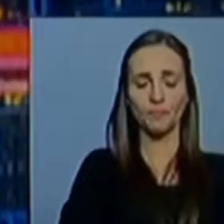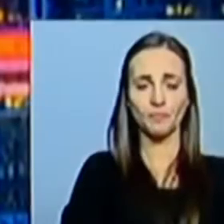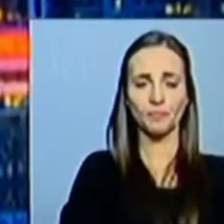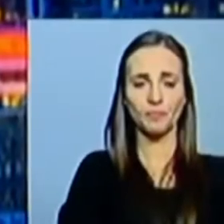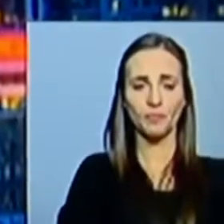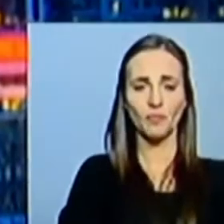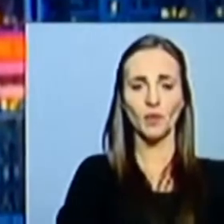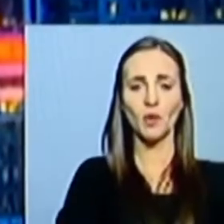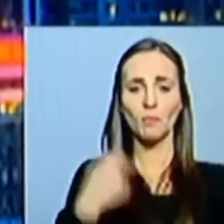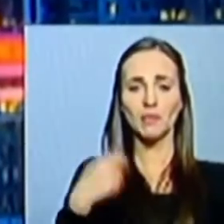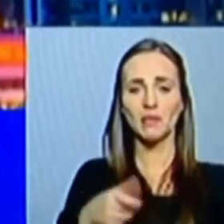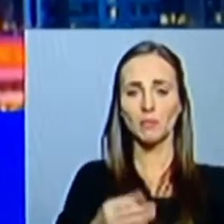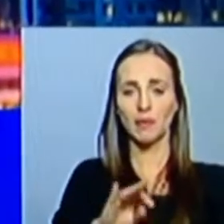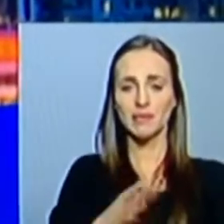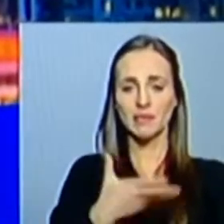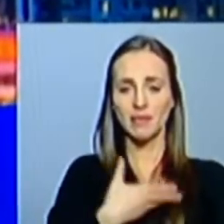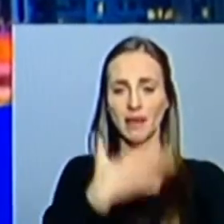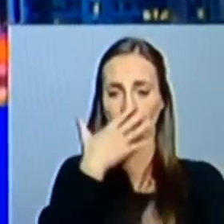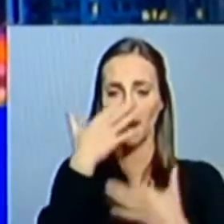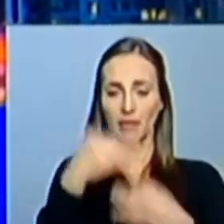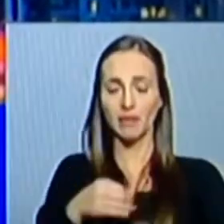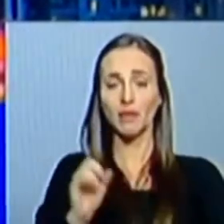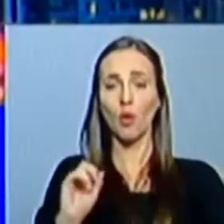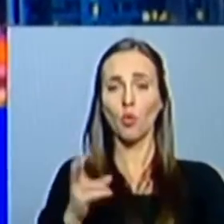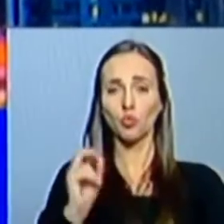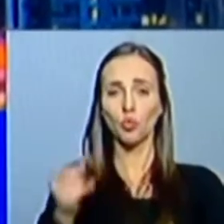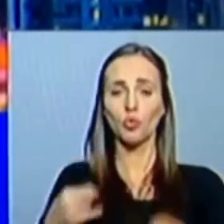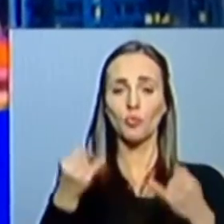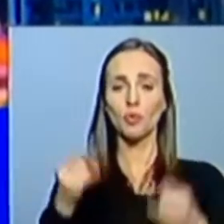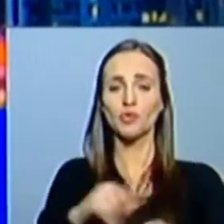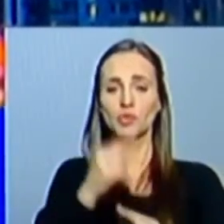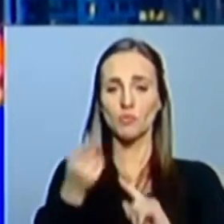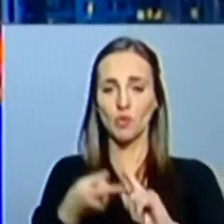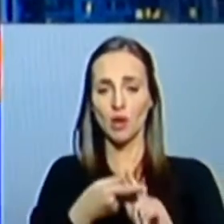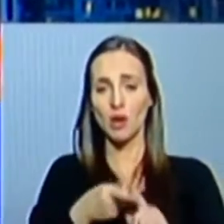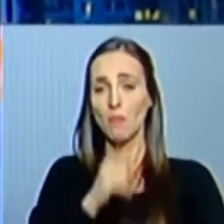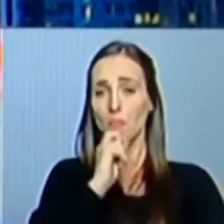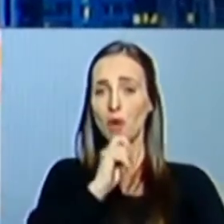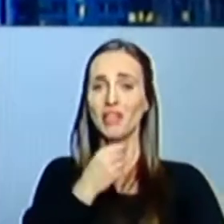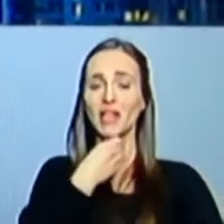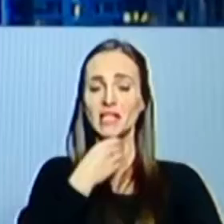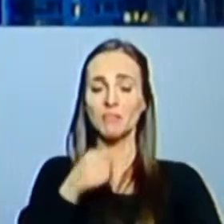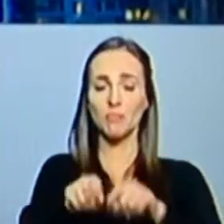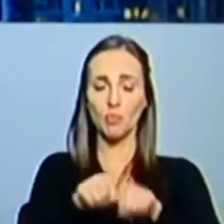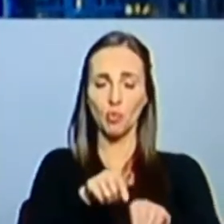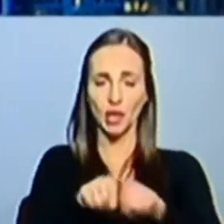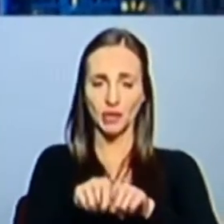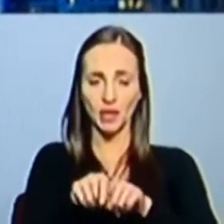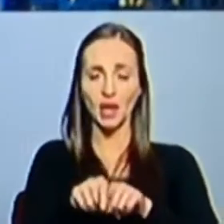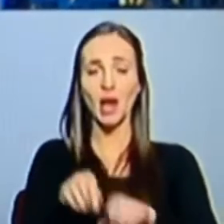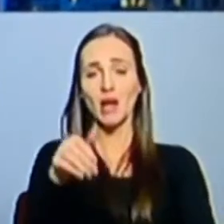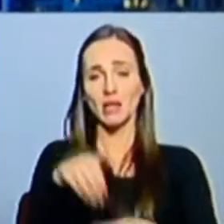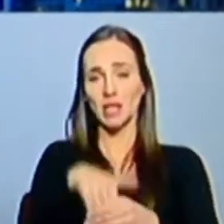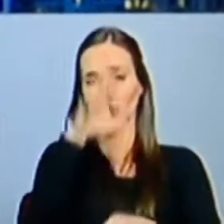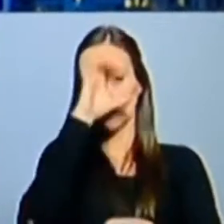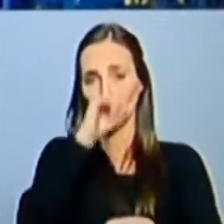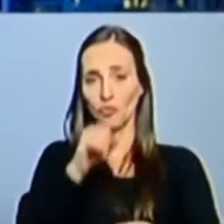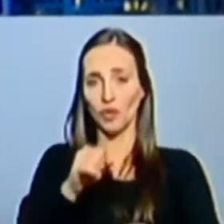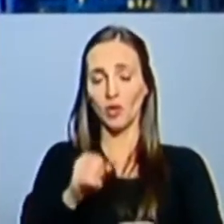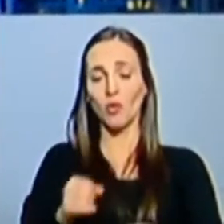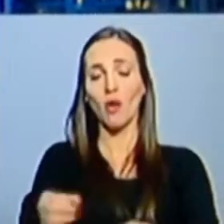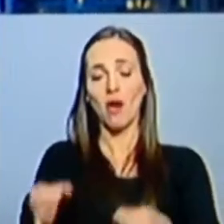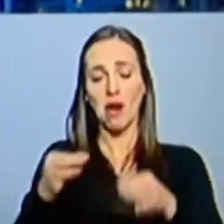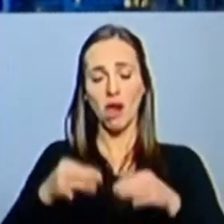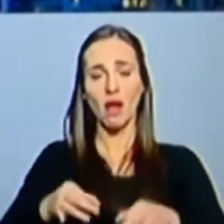gente acredita que em Outubro do próximo ano pode haver uma crise política com luzes relativas antecipadas em